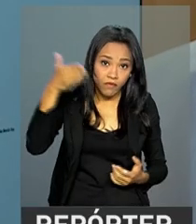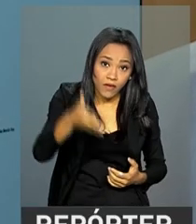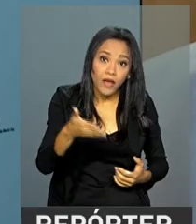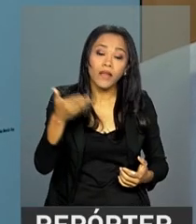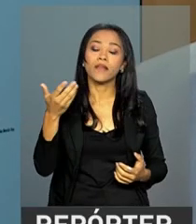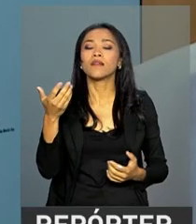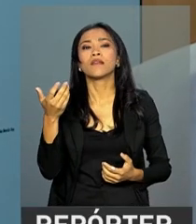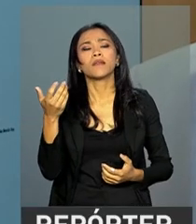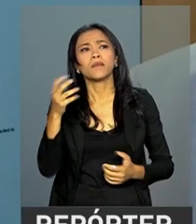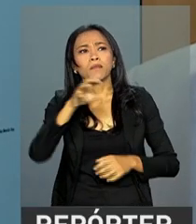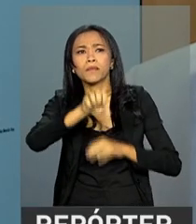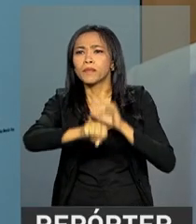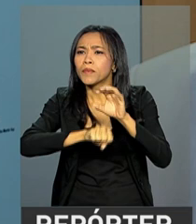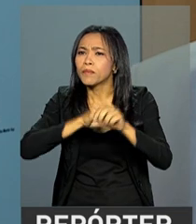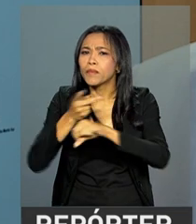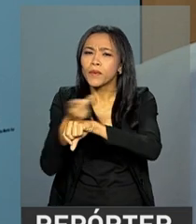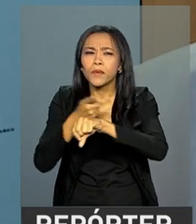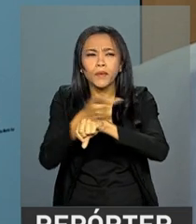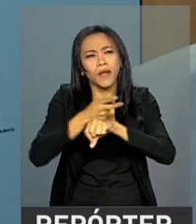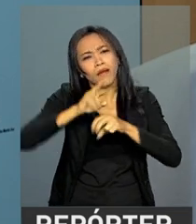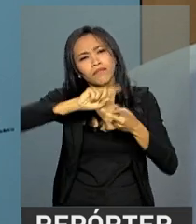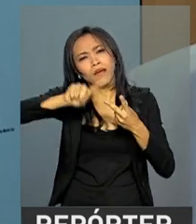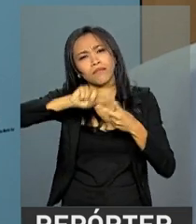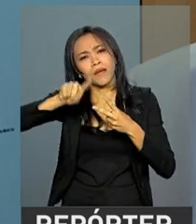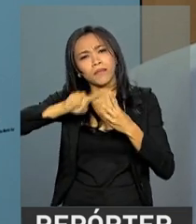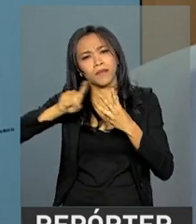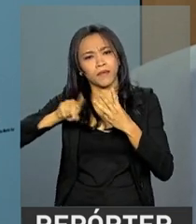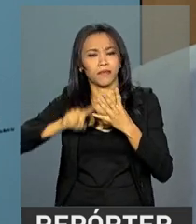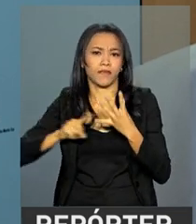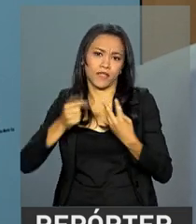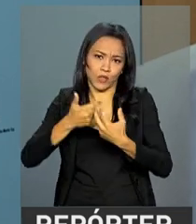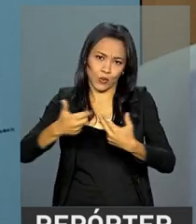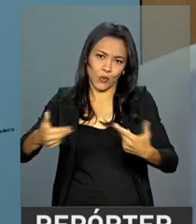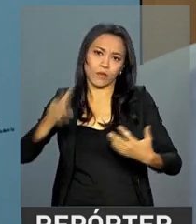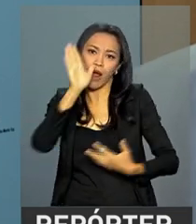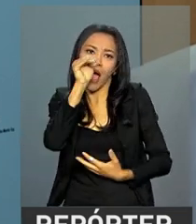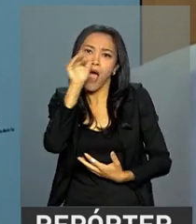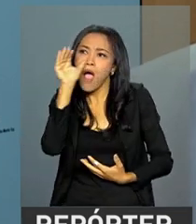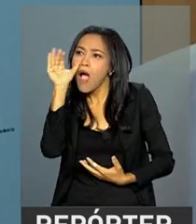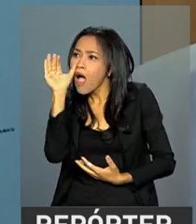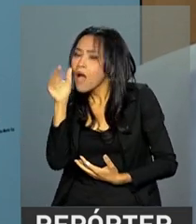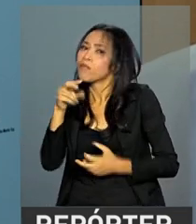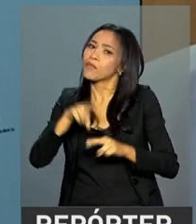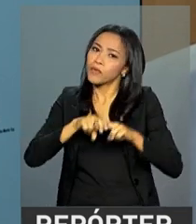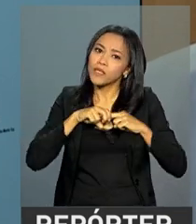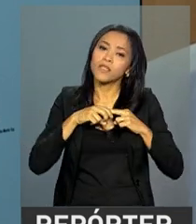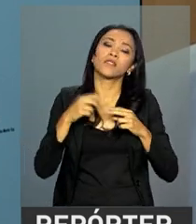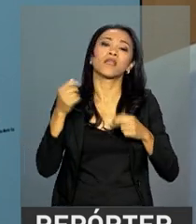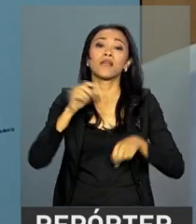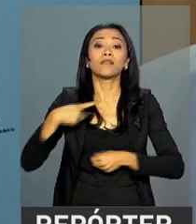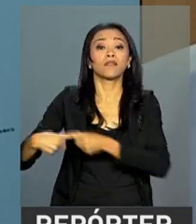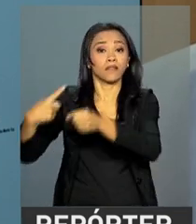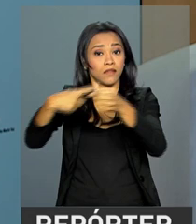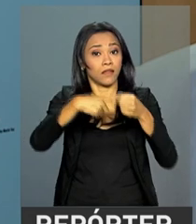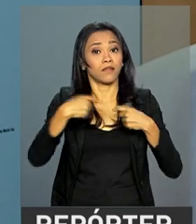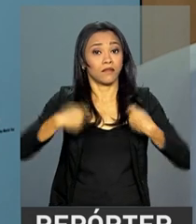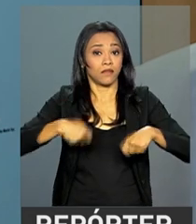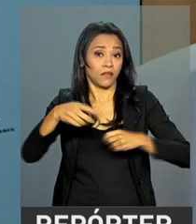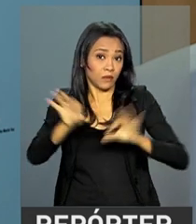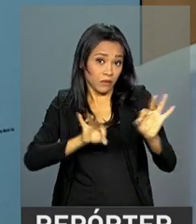conjunto que aquele peixe tem é por isso que os destinos é devem se preparar cada vez mais no sentido de